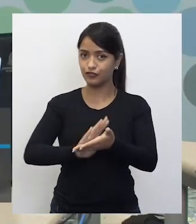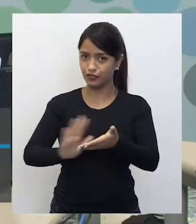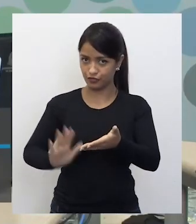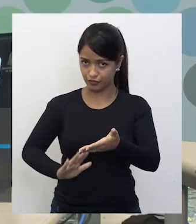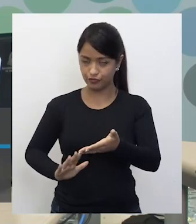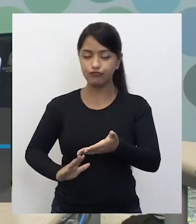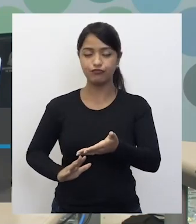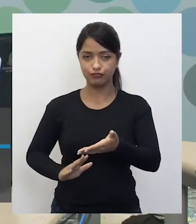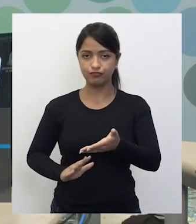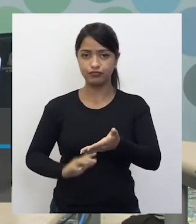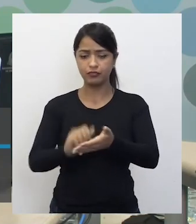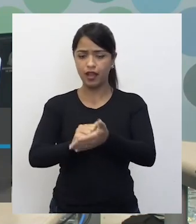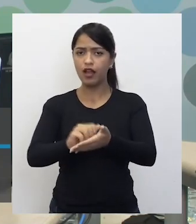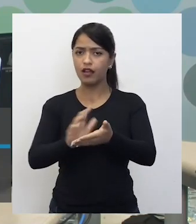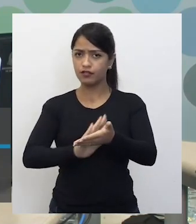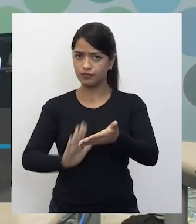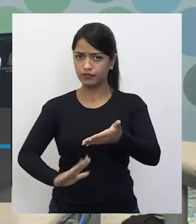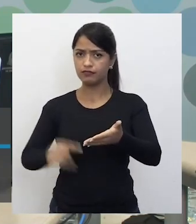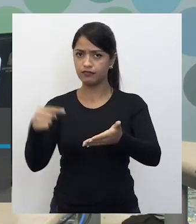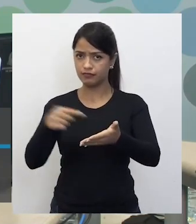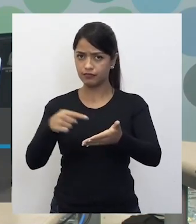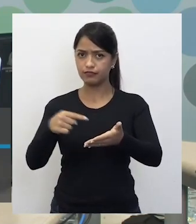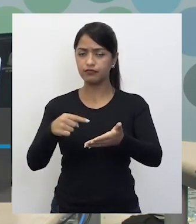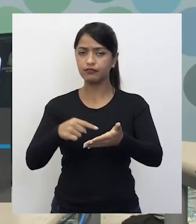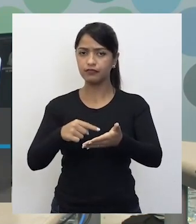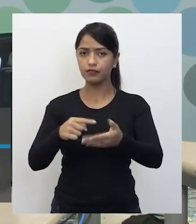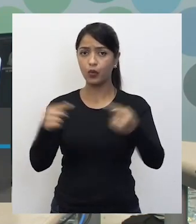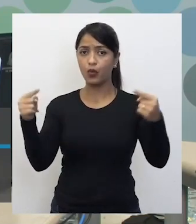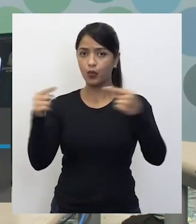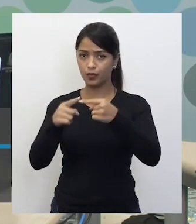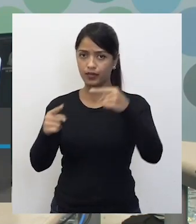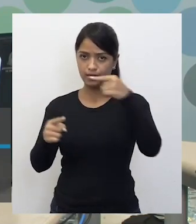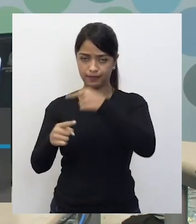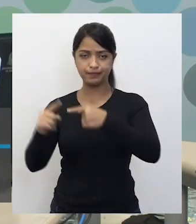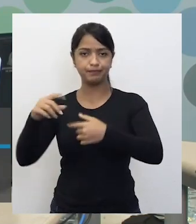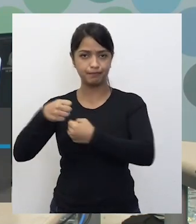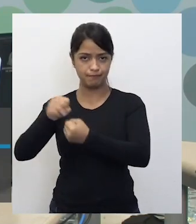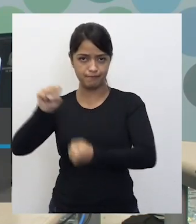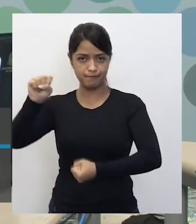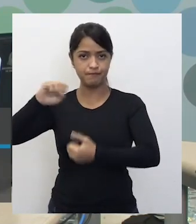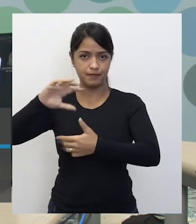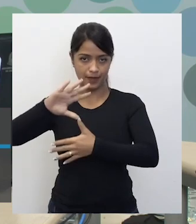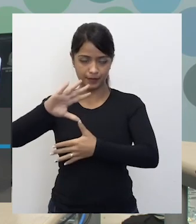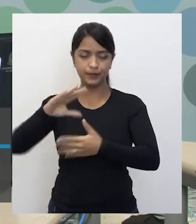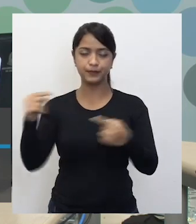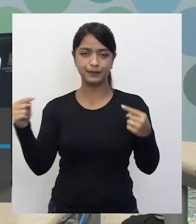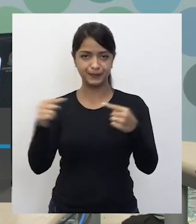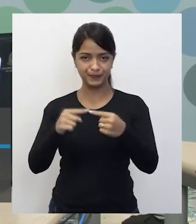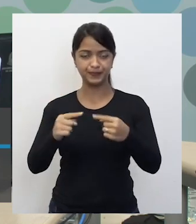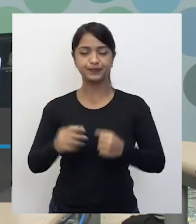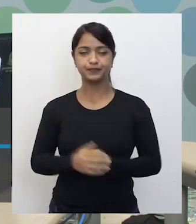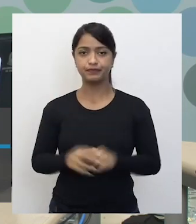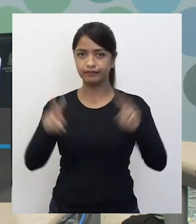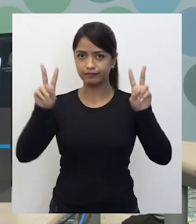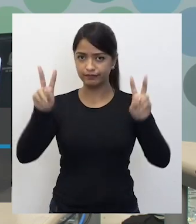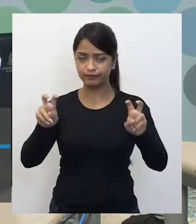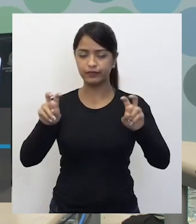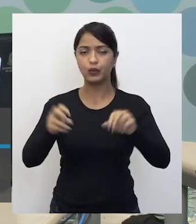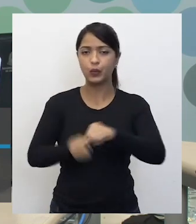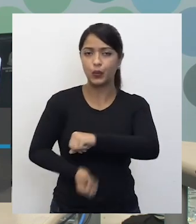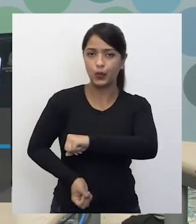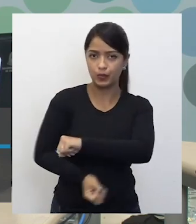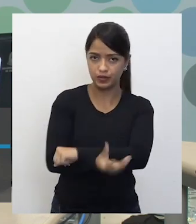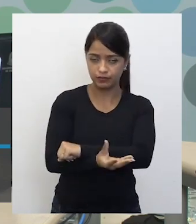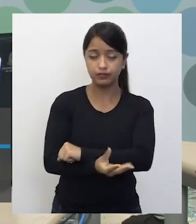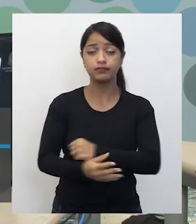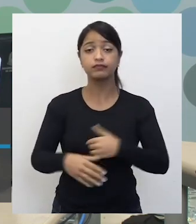vai ter base, que tem como base esse mapa, essas discussões ligadas a essas questões da corrupção,